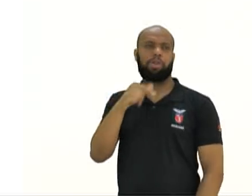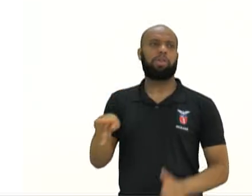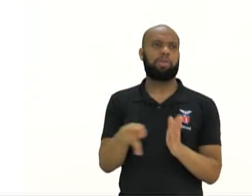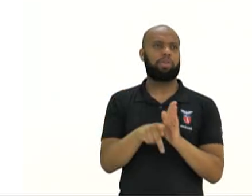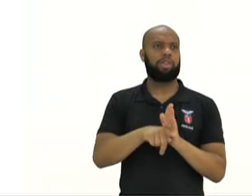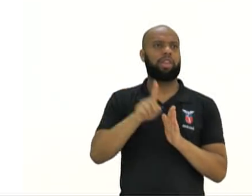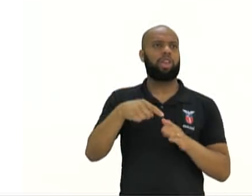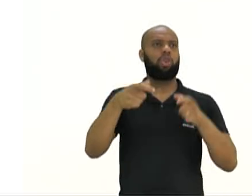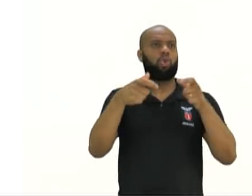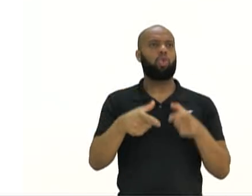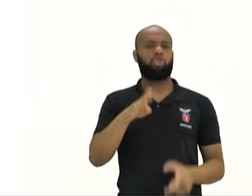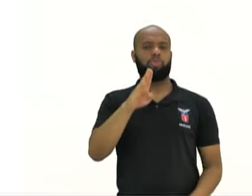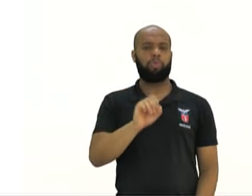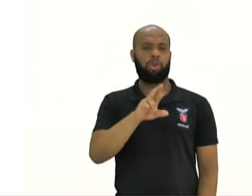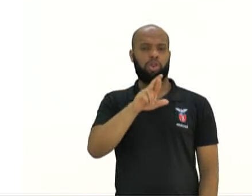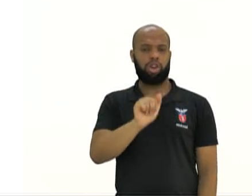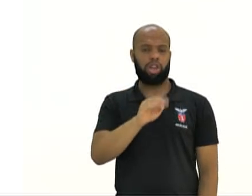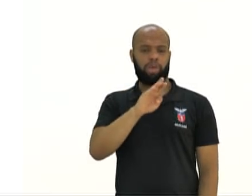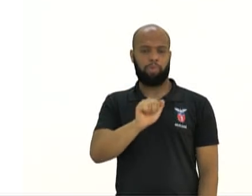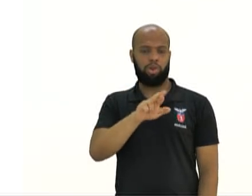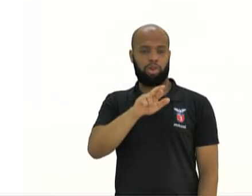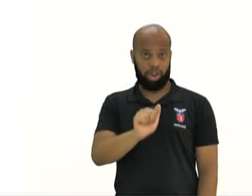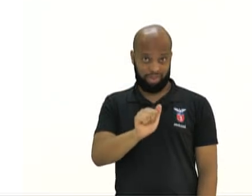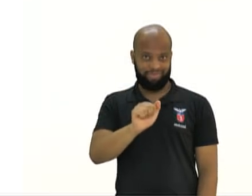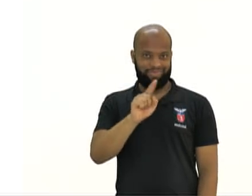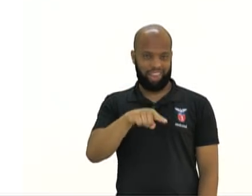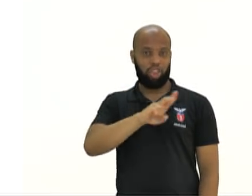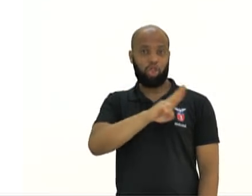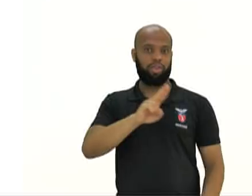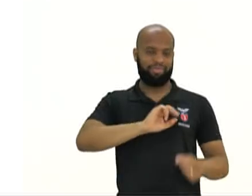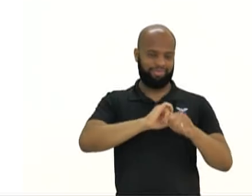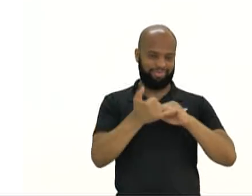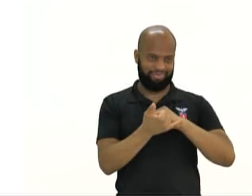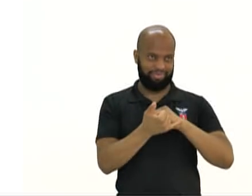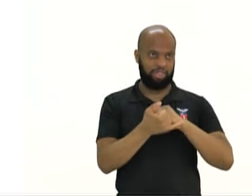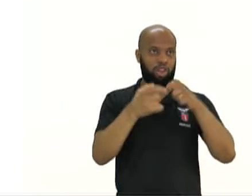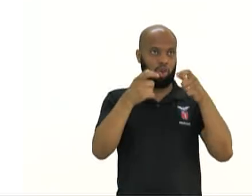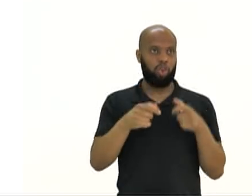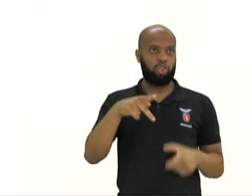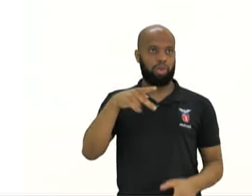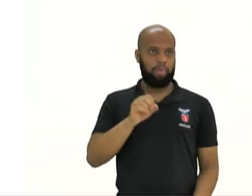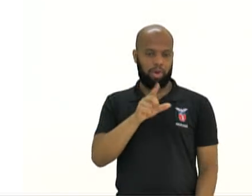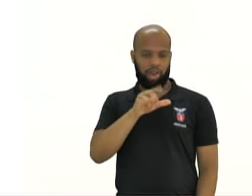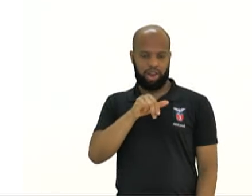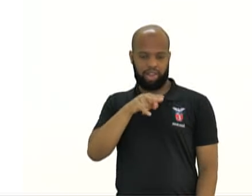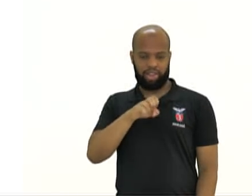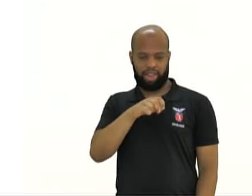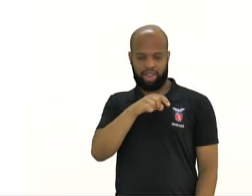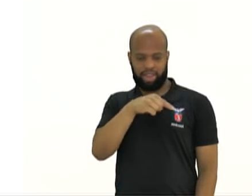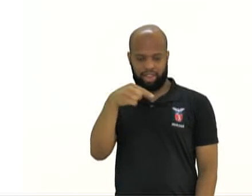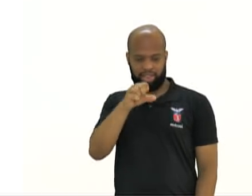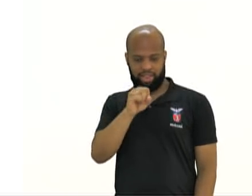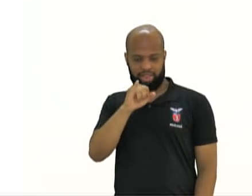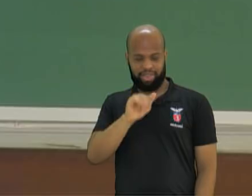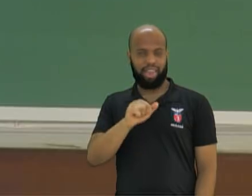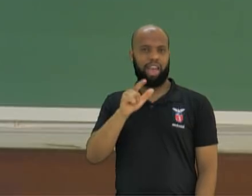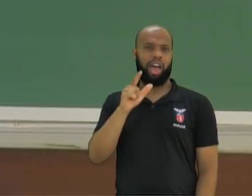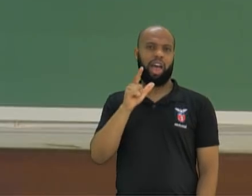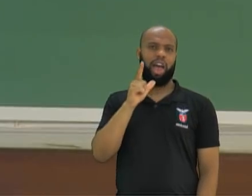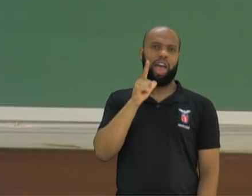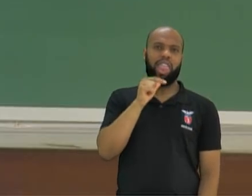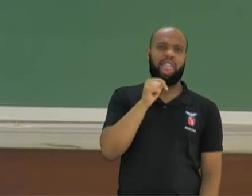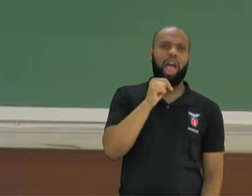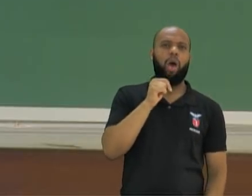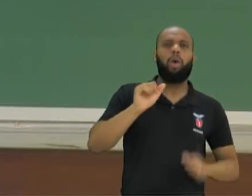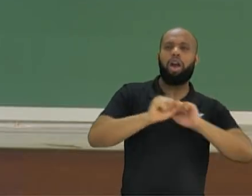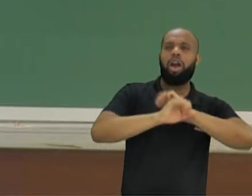Bora Bora, na Polinésia, né? O oceano ali, nossa, simplesmente águas limpíssimas, clarinhas ali, né,